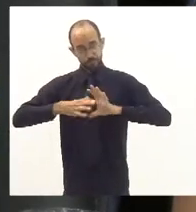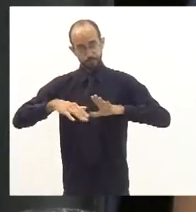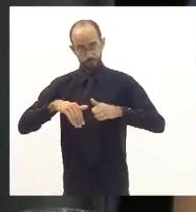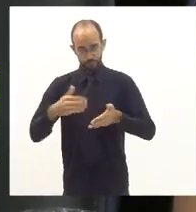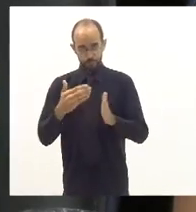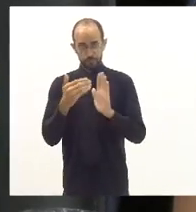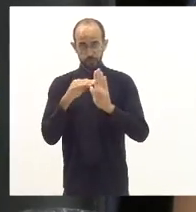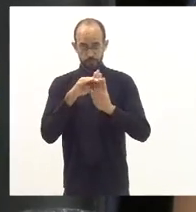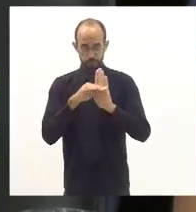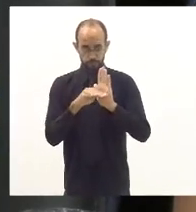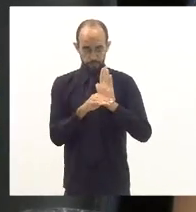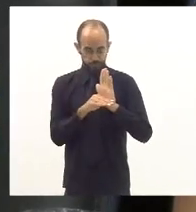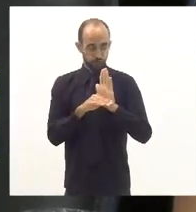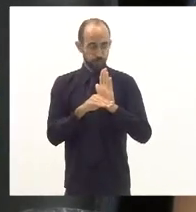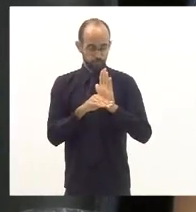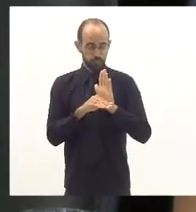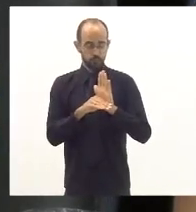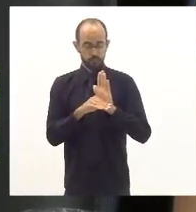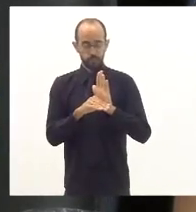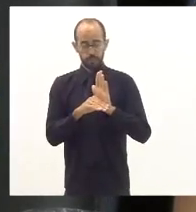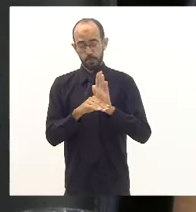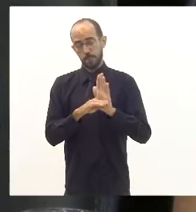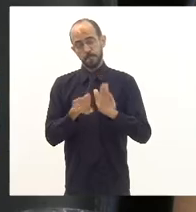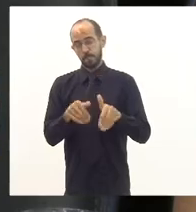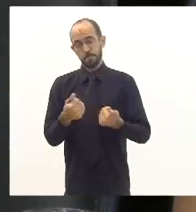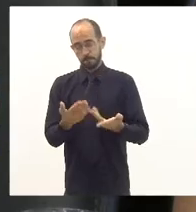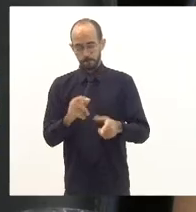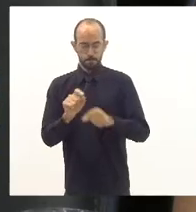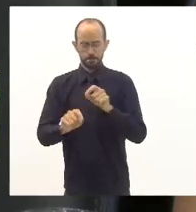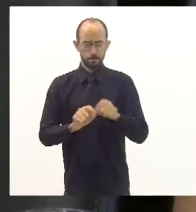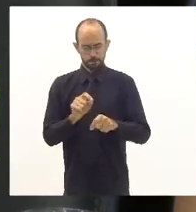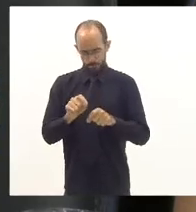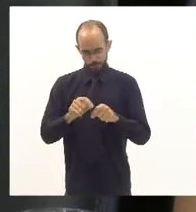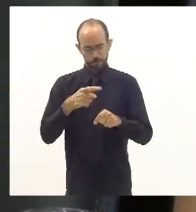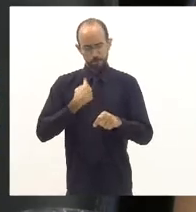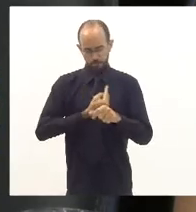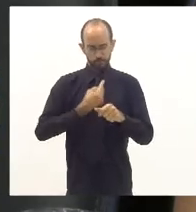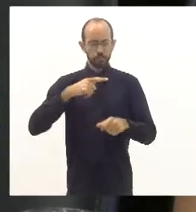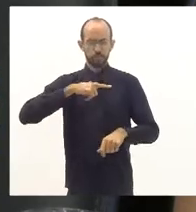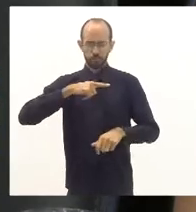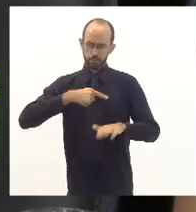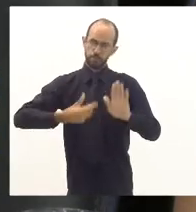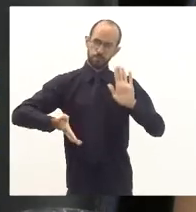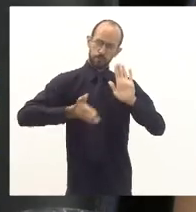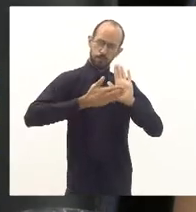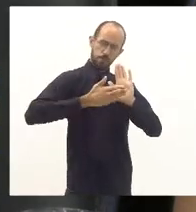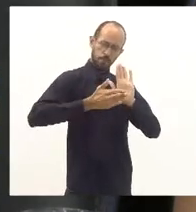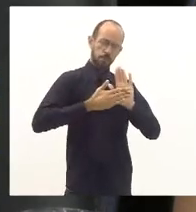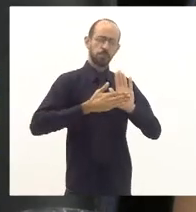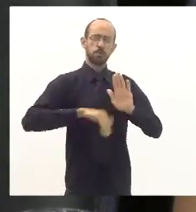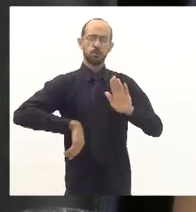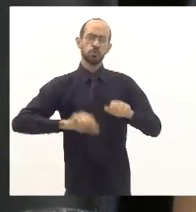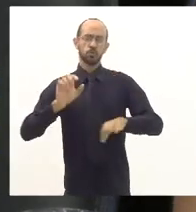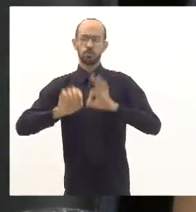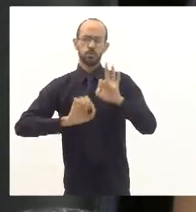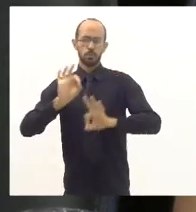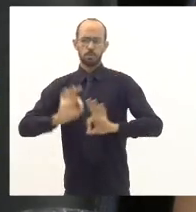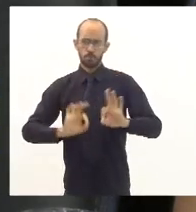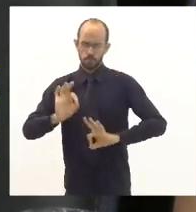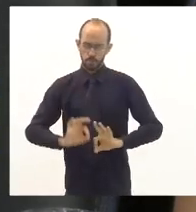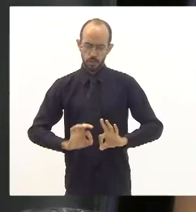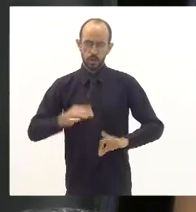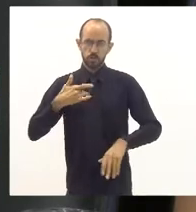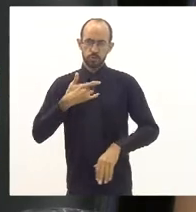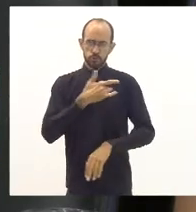Quer dizer, todos, né? Na verdade, são todos. Então, a gente tem o compromisso, pelo Plano Estadual de